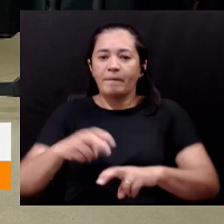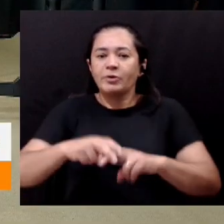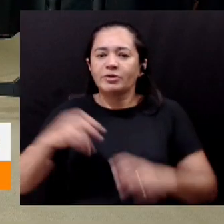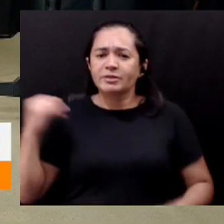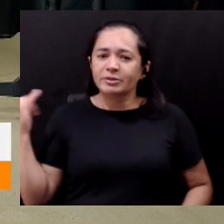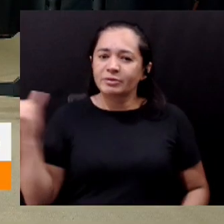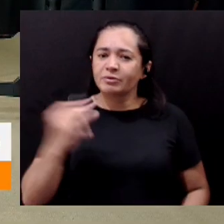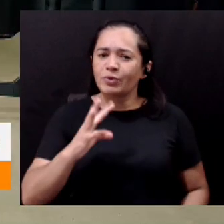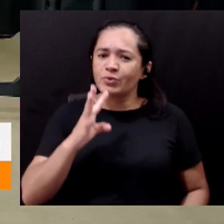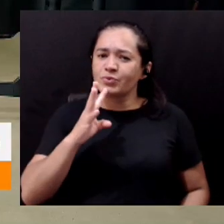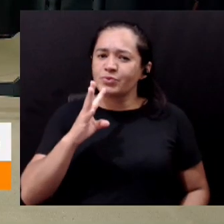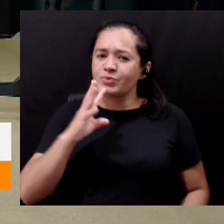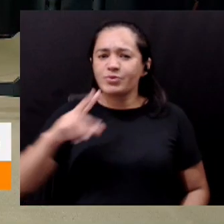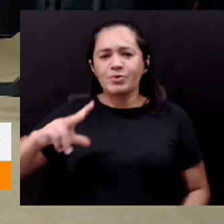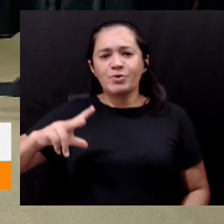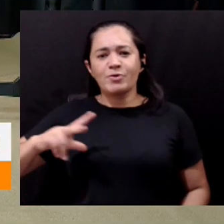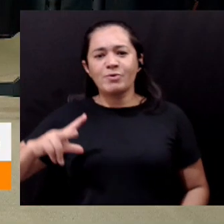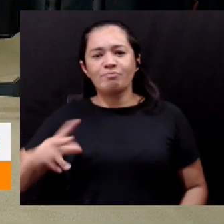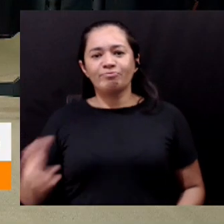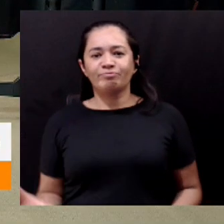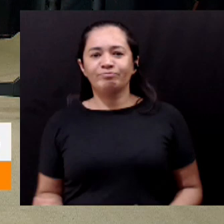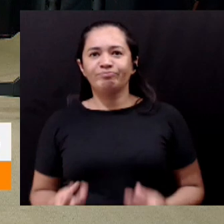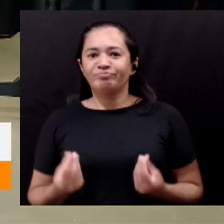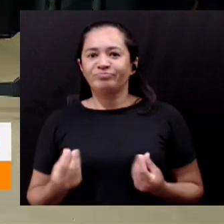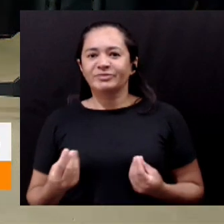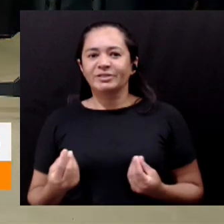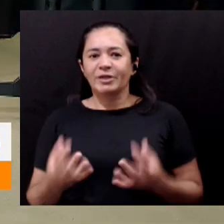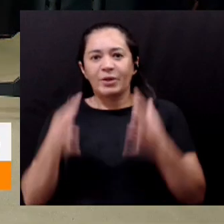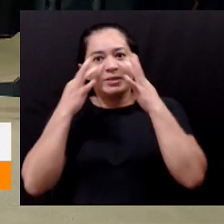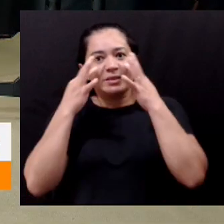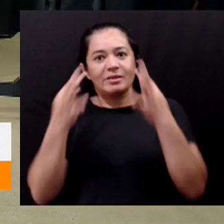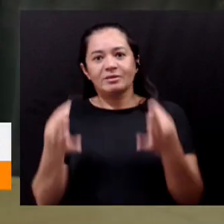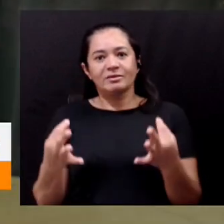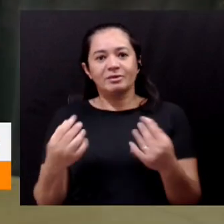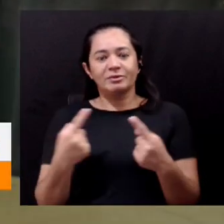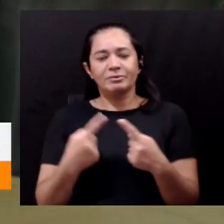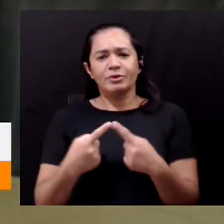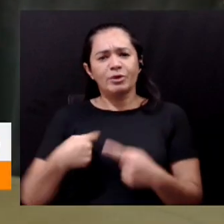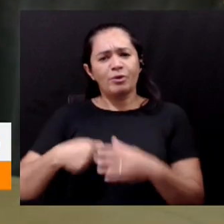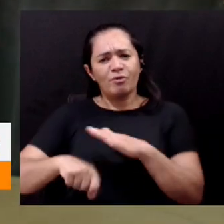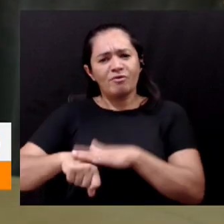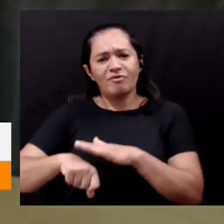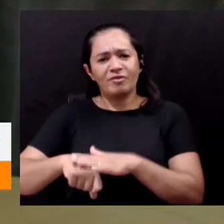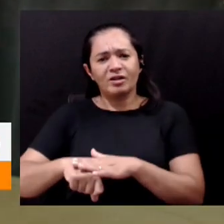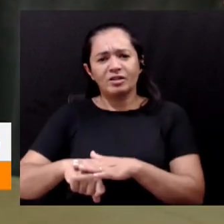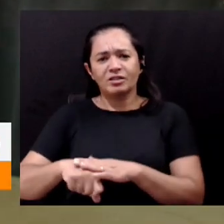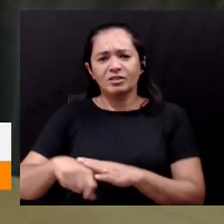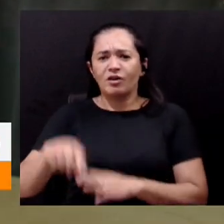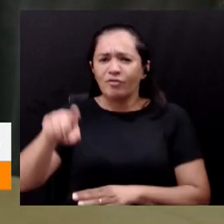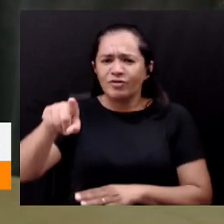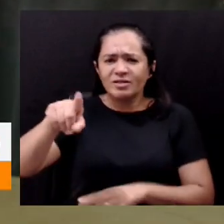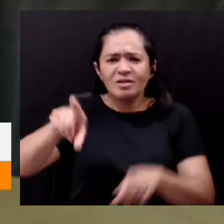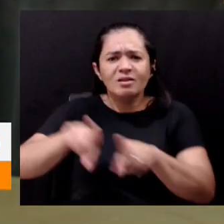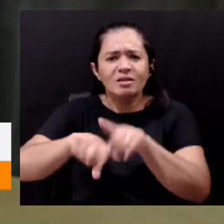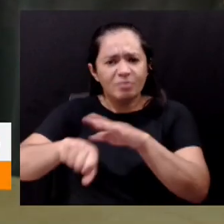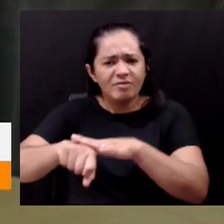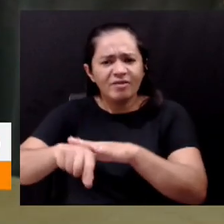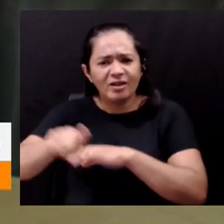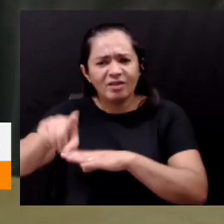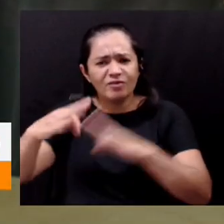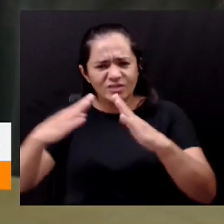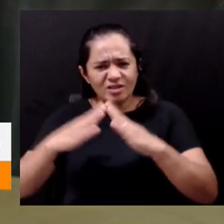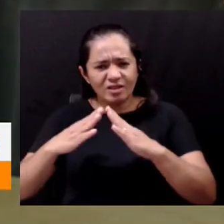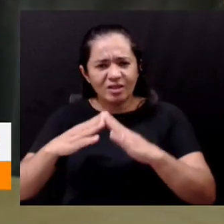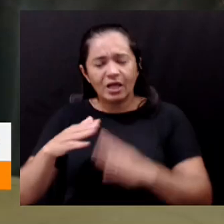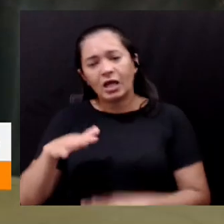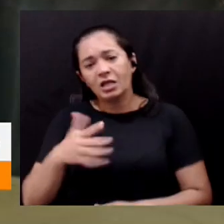Denis. É algo assim que me chamou muita atenção, porque eu faço isso. Eu acho que você também, de casa também faz. Às vezes eu vou passear, vou